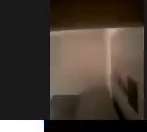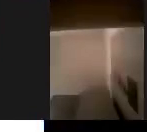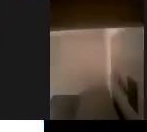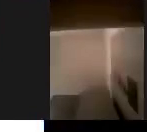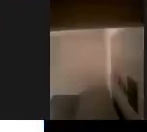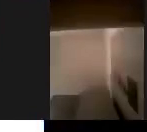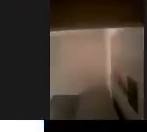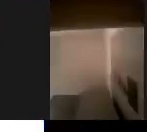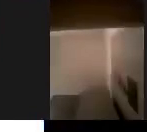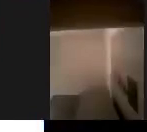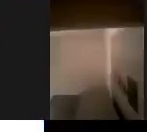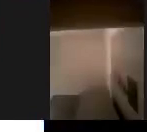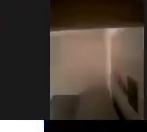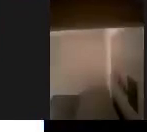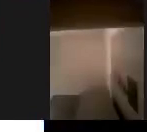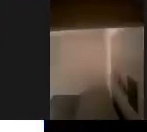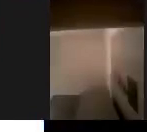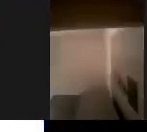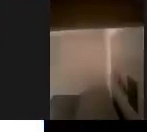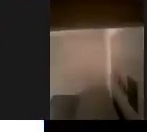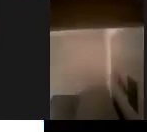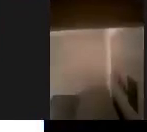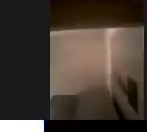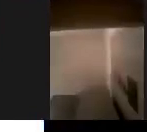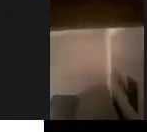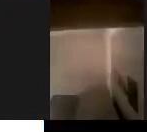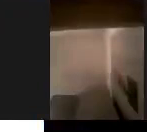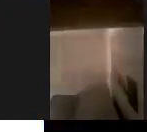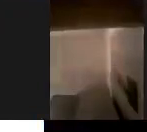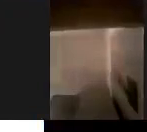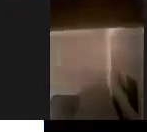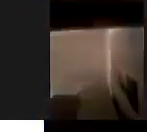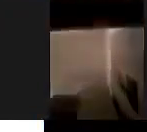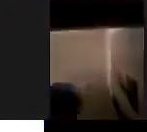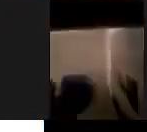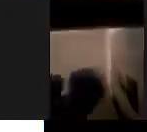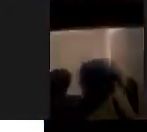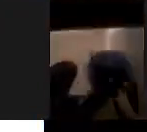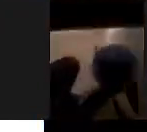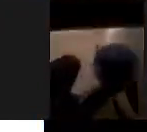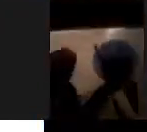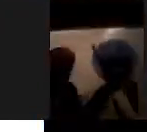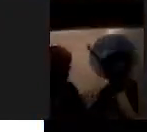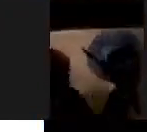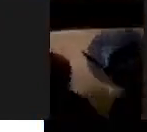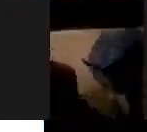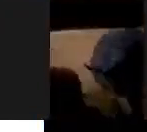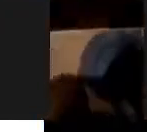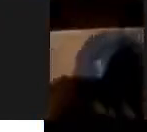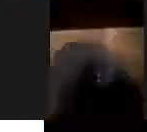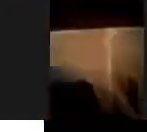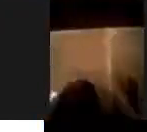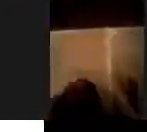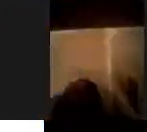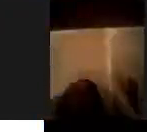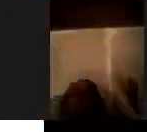Bom, então a gente já viu que 50%, né, da mortalidade, da morbimortalidade, como a gente já